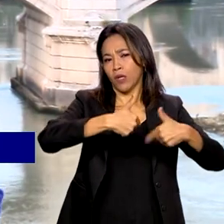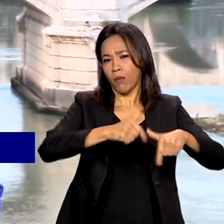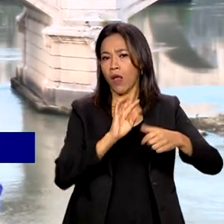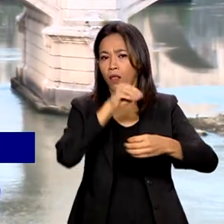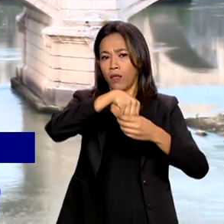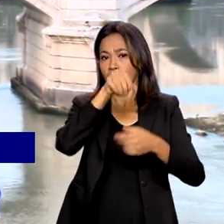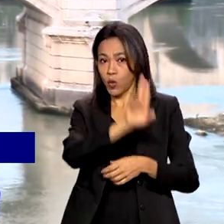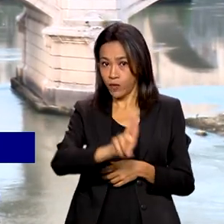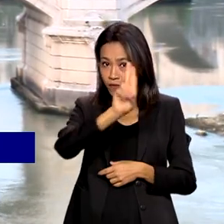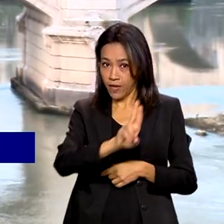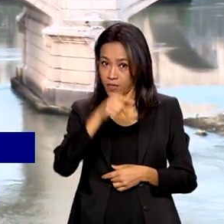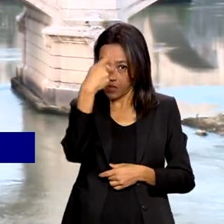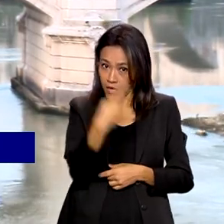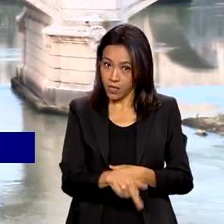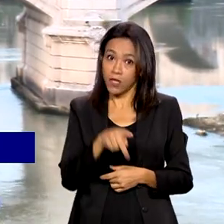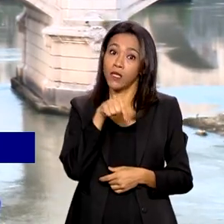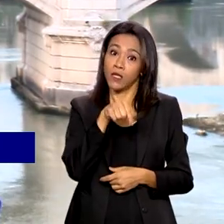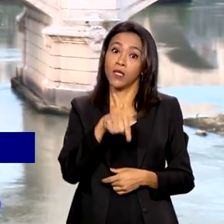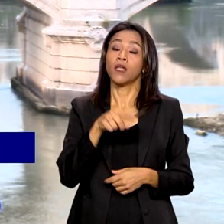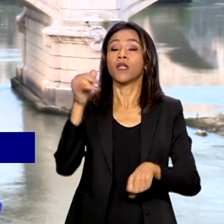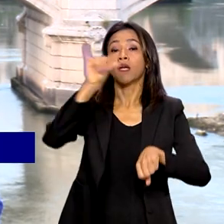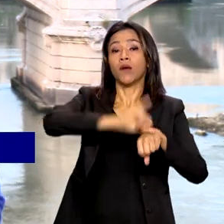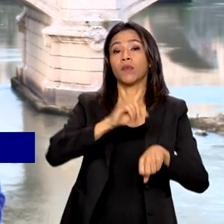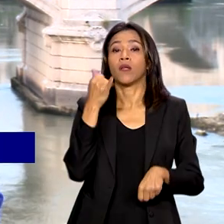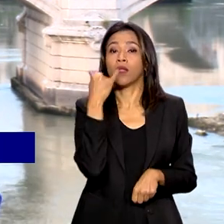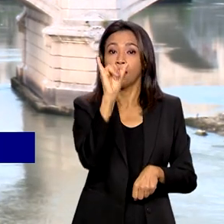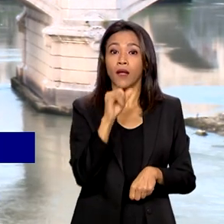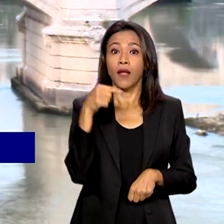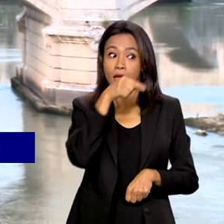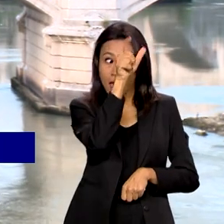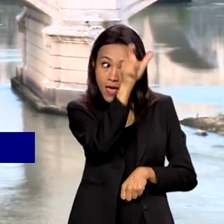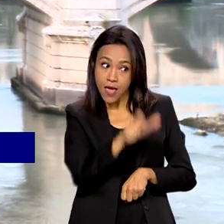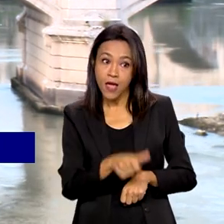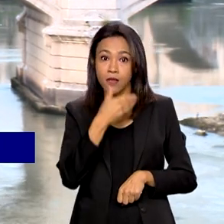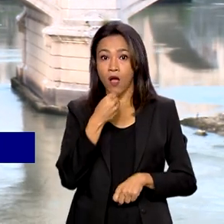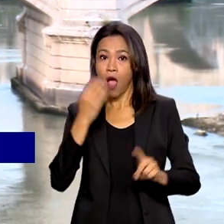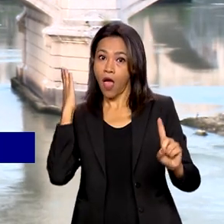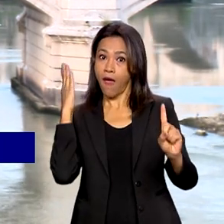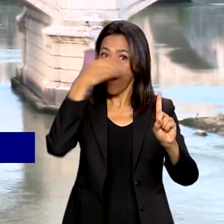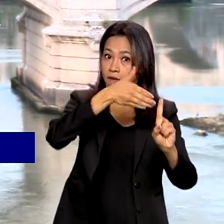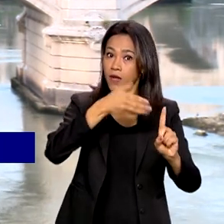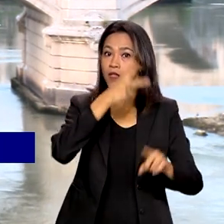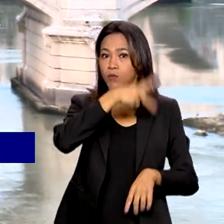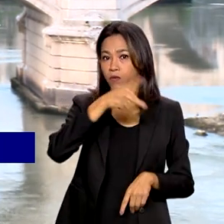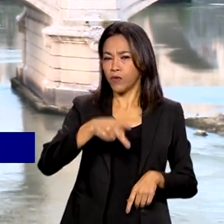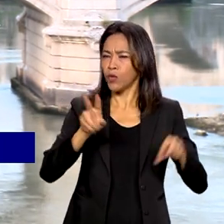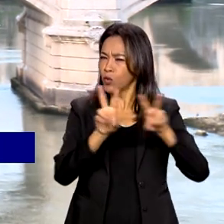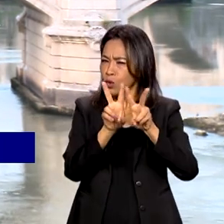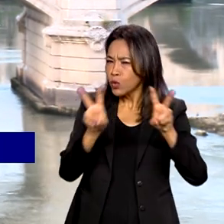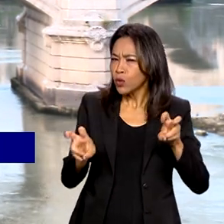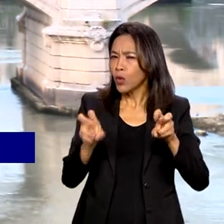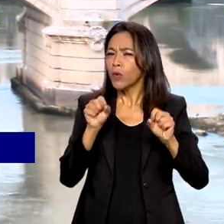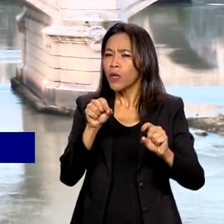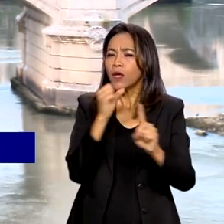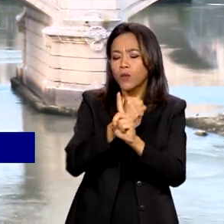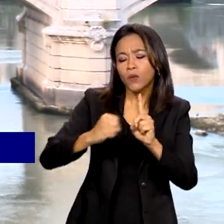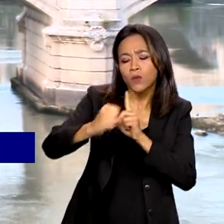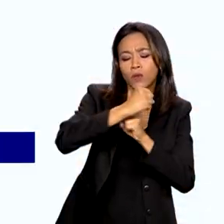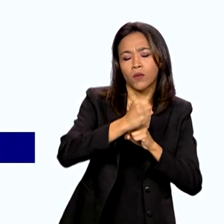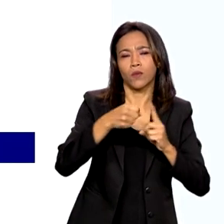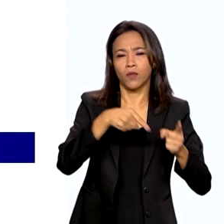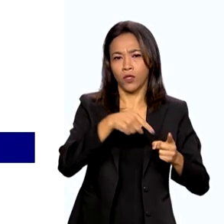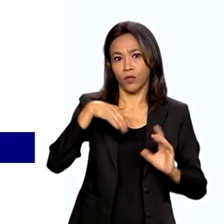Universidade La Sapienza, aqui de Roma. Domenico é referência internacional em estudos sobre a